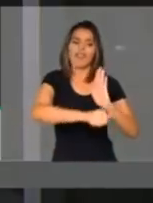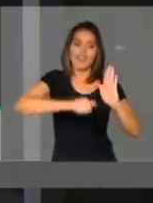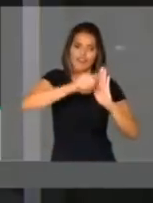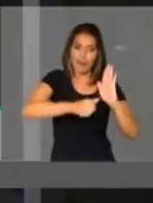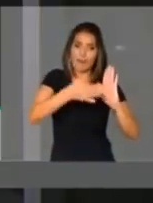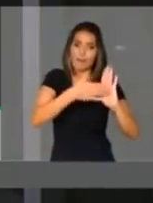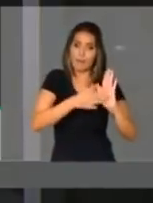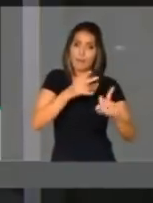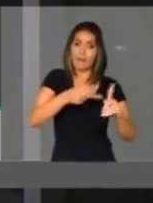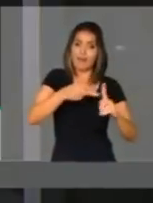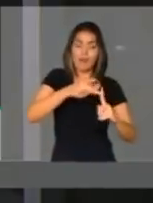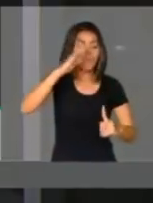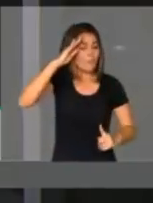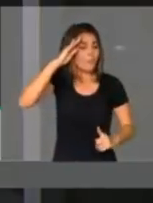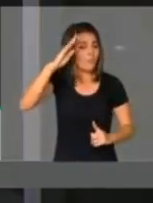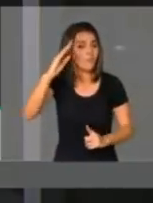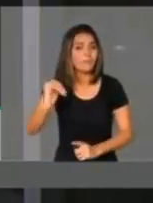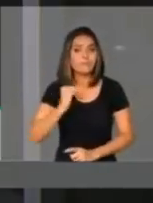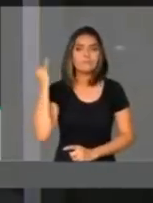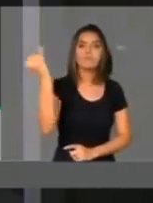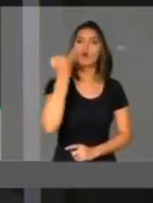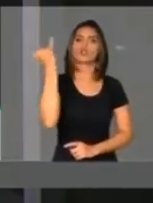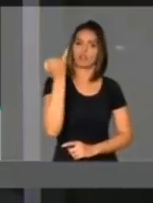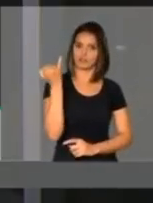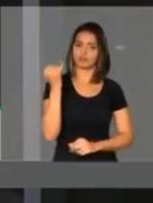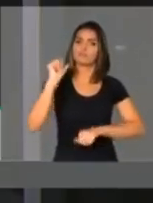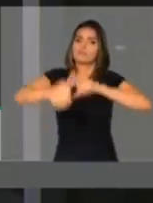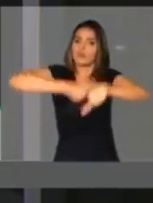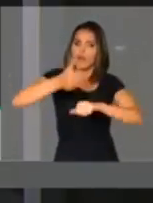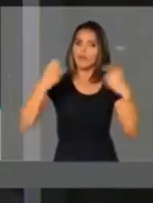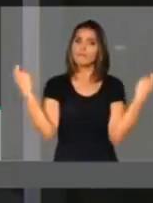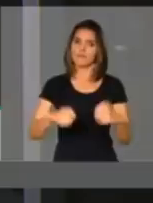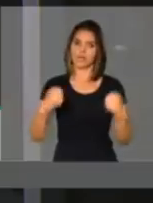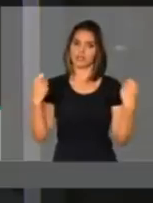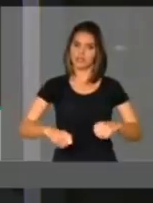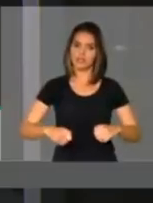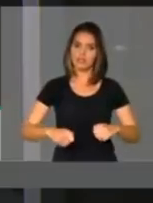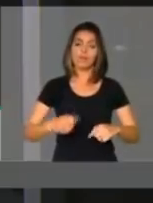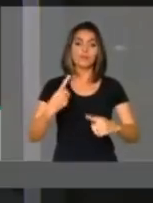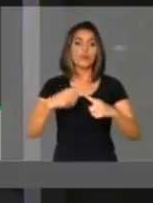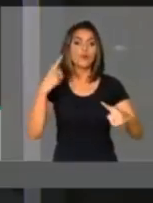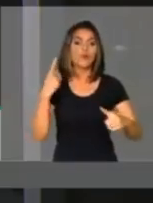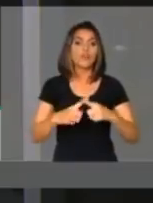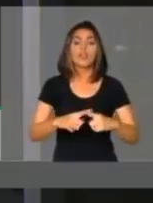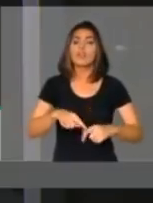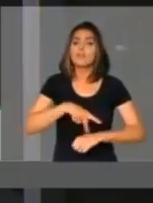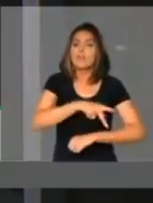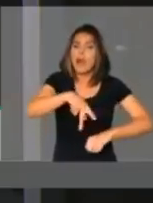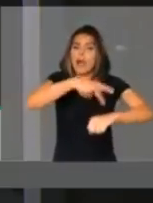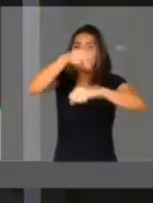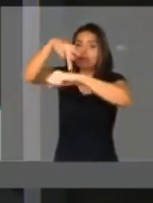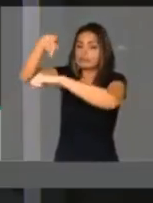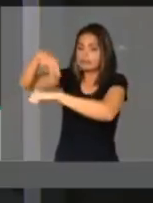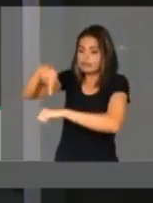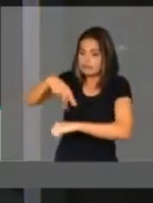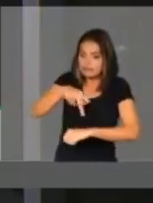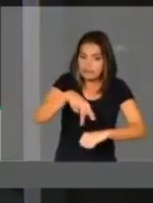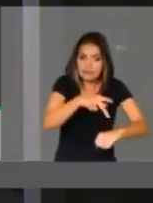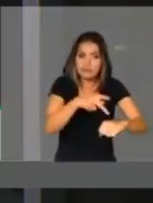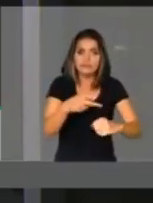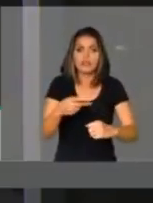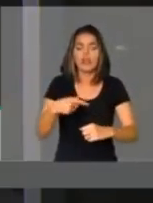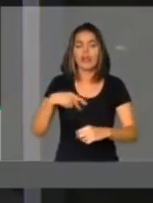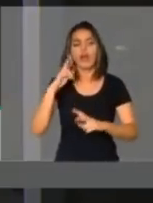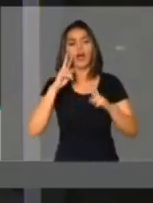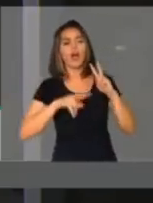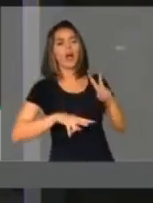é sim a reforma mais fundamental que a gente precisa fazer. Todos os países que hoje olham para o Brasil como